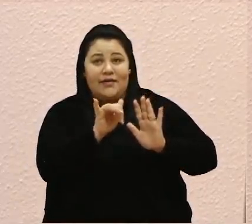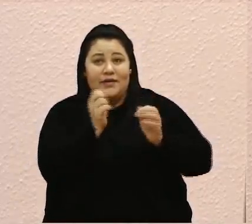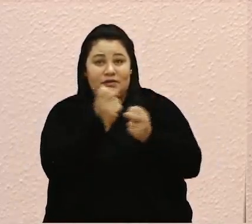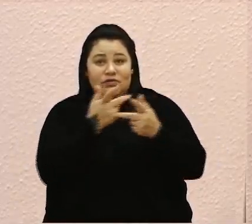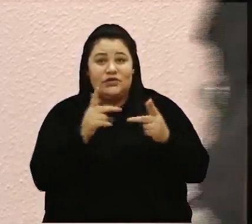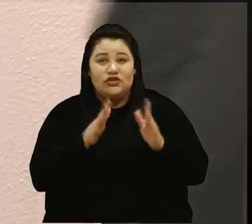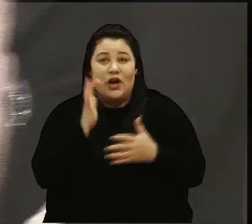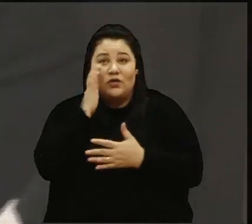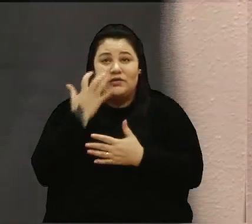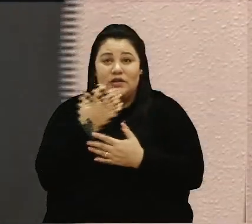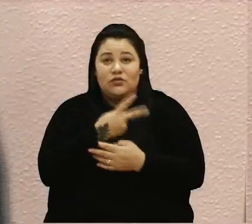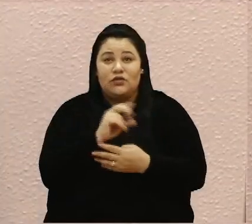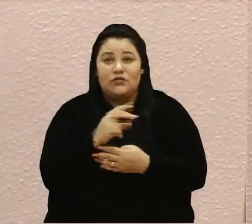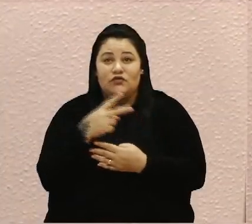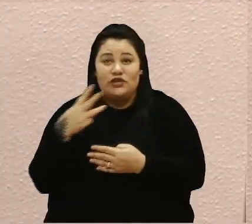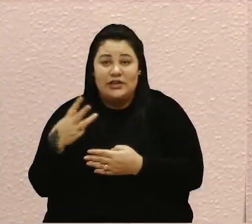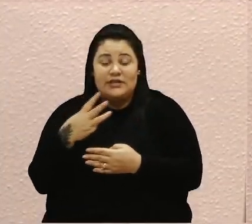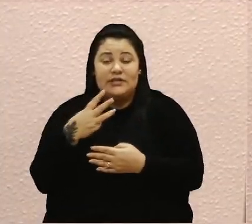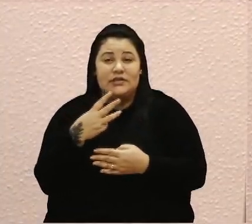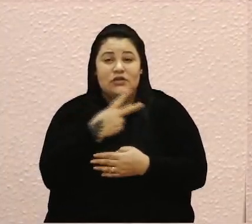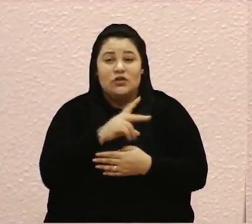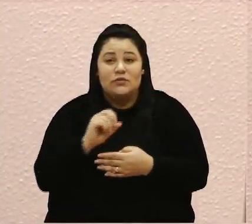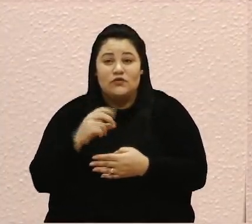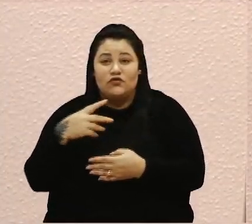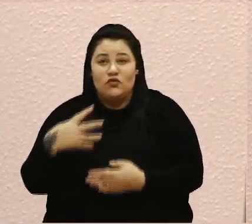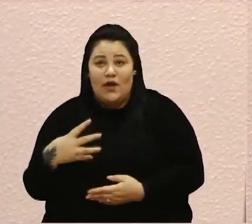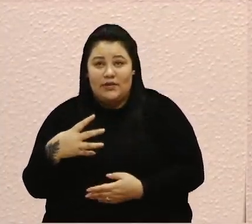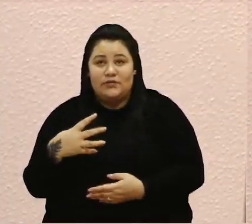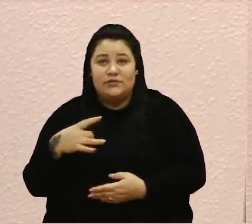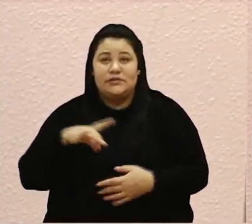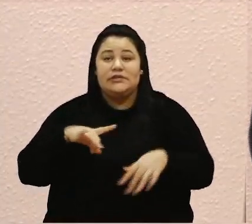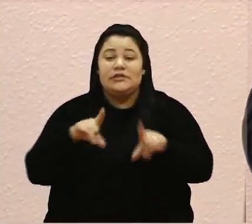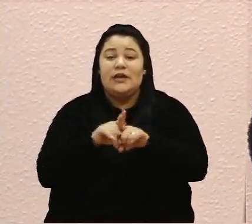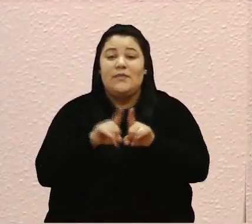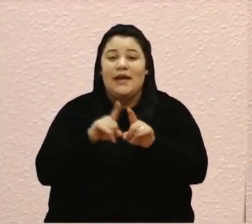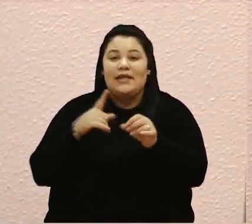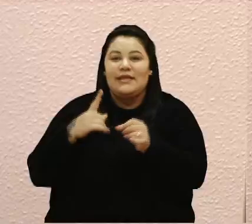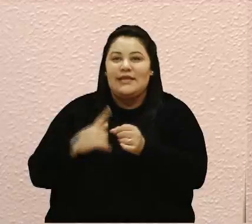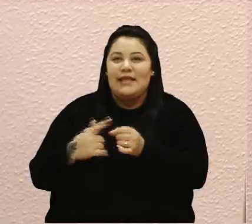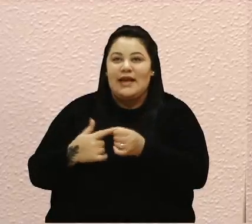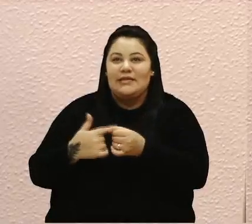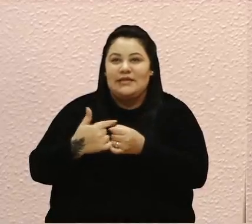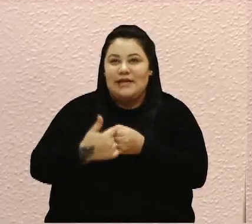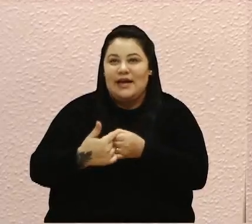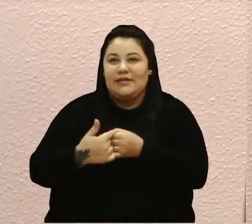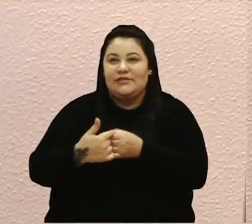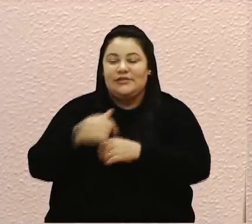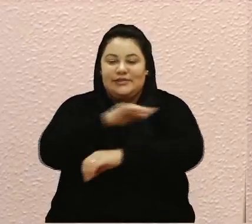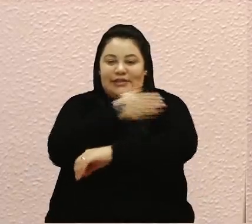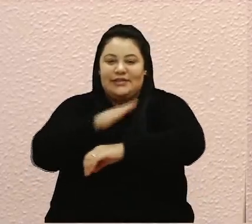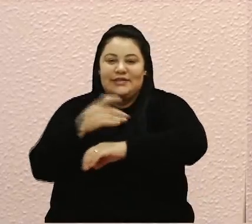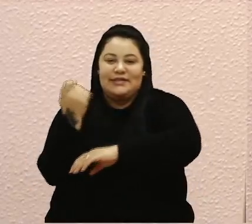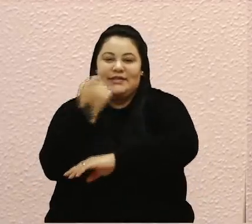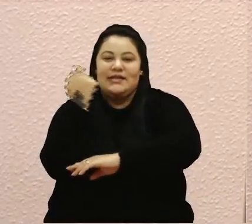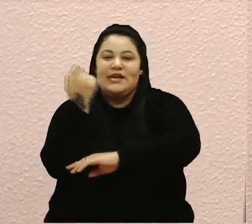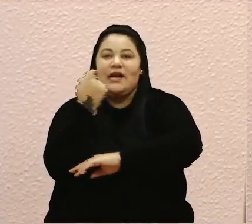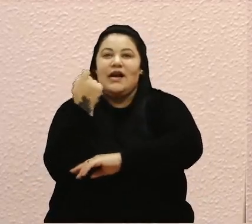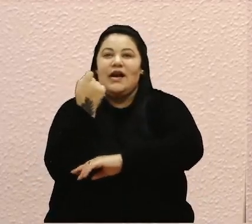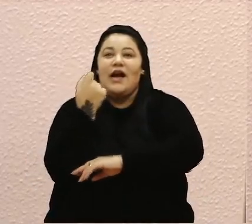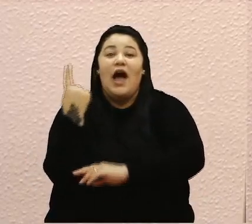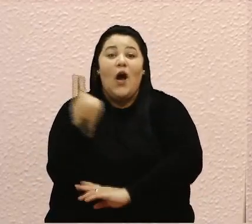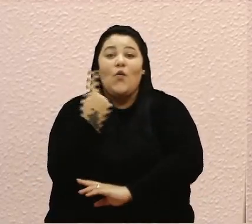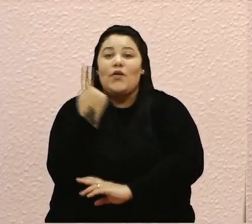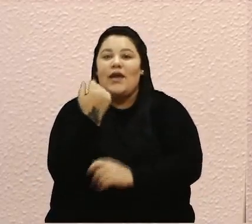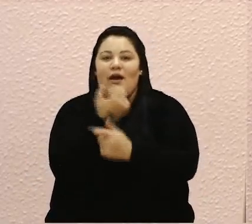aconteceu em 2023 e 2024 e das cidades da Serra, nobres colegas, o único município preparado que tem